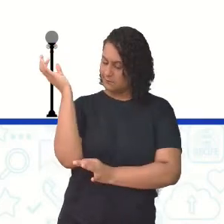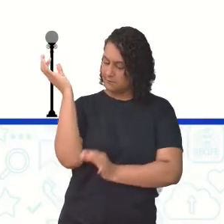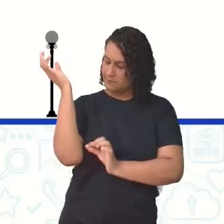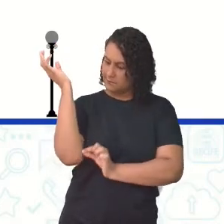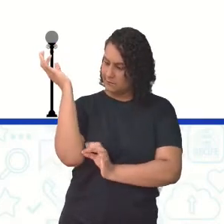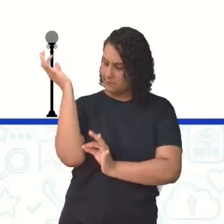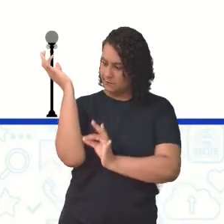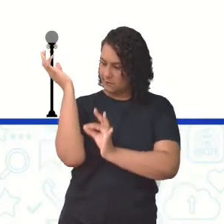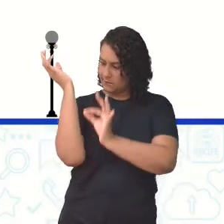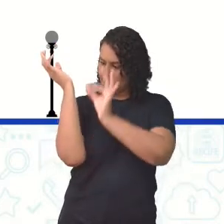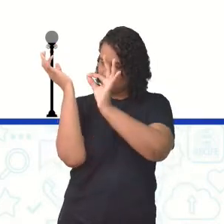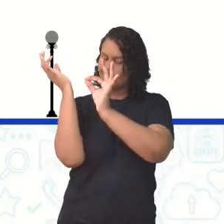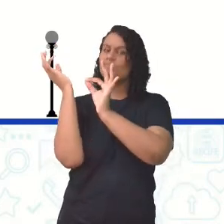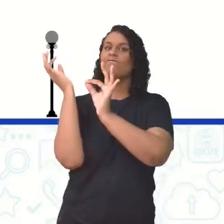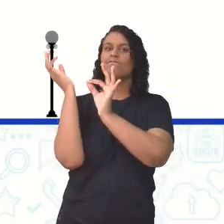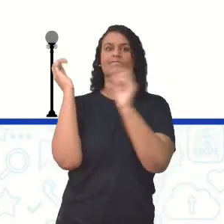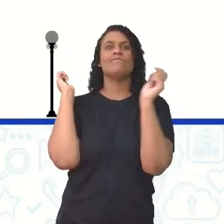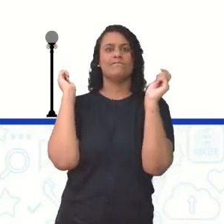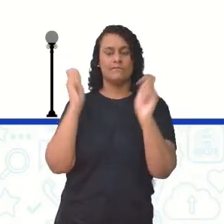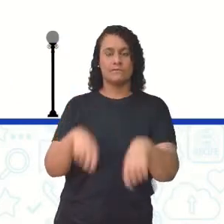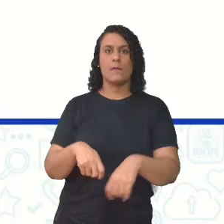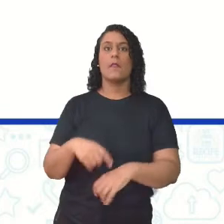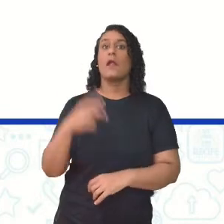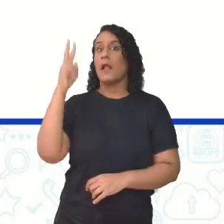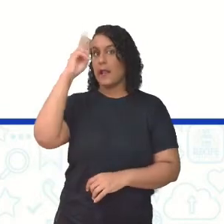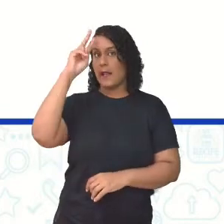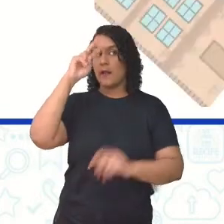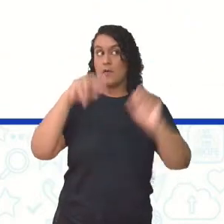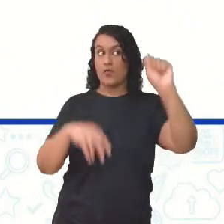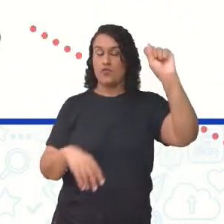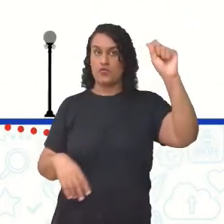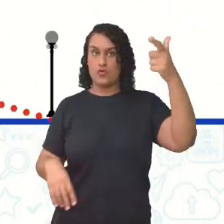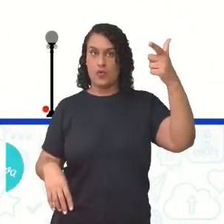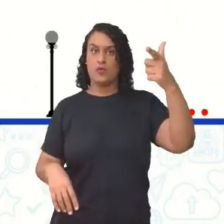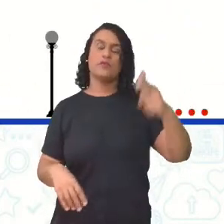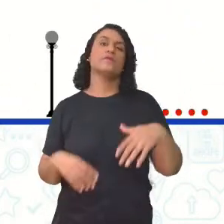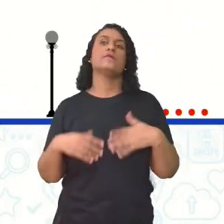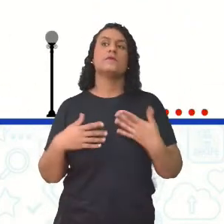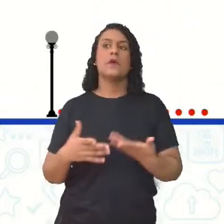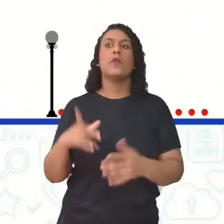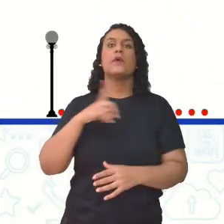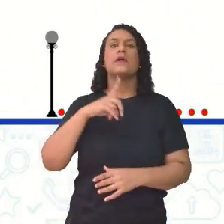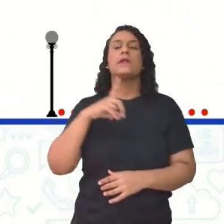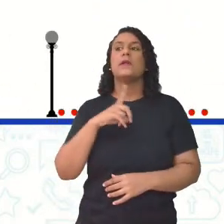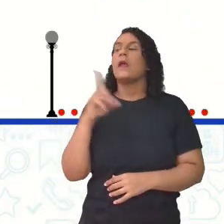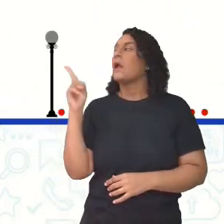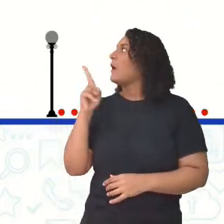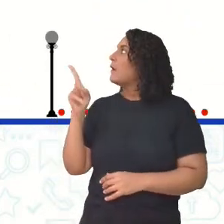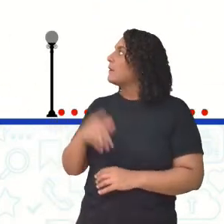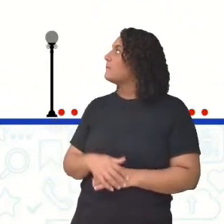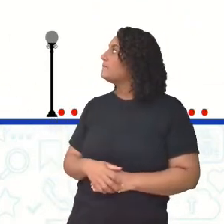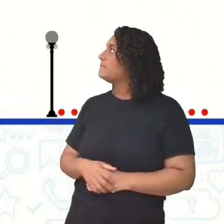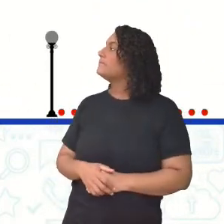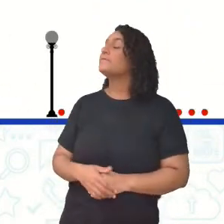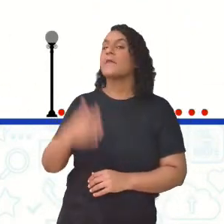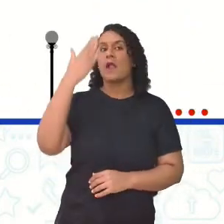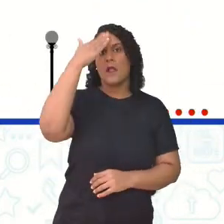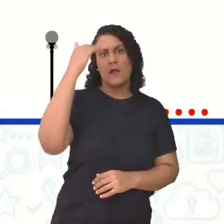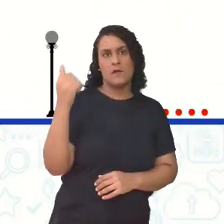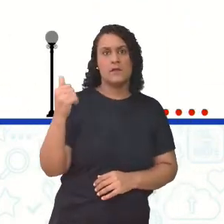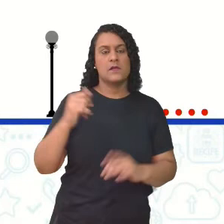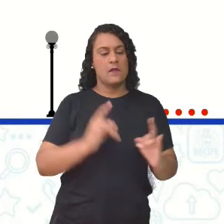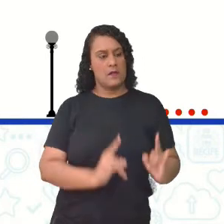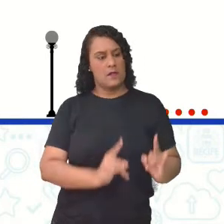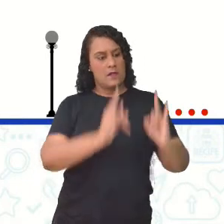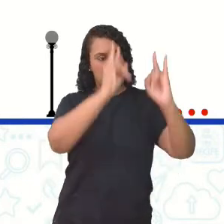desenho aí na tela. E lembre que tem um sol. Como eu tenho essas medidas, eu sei a sombra daí do